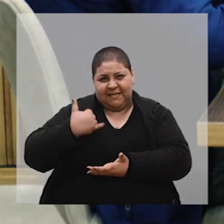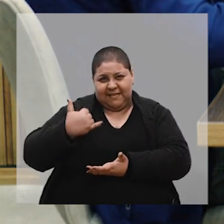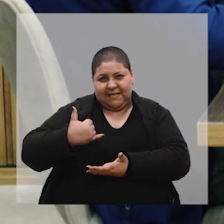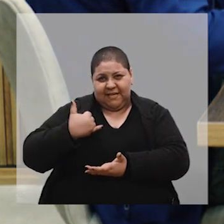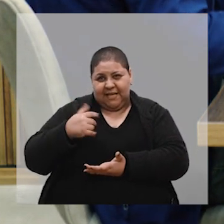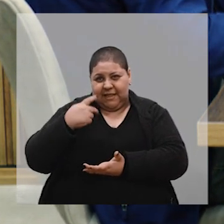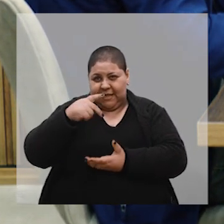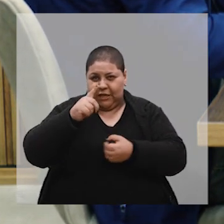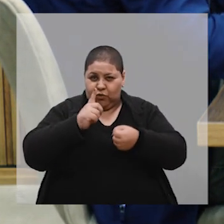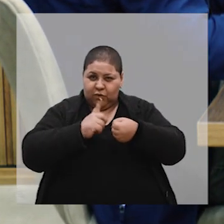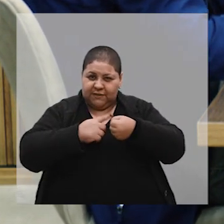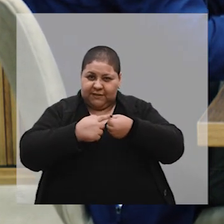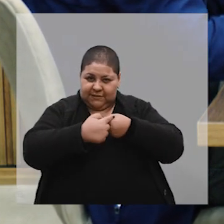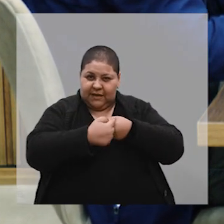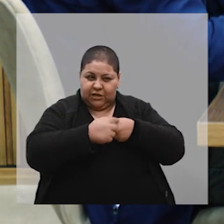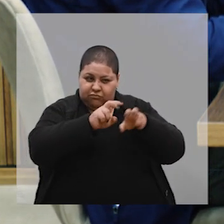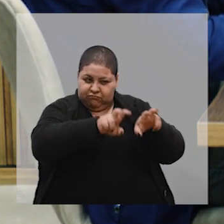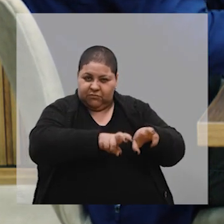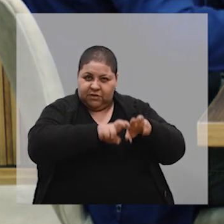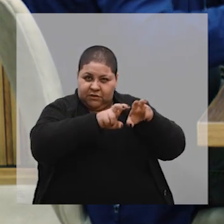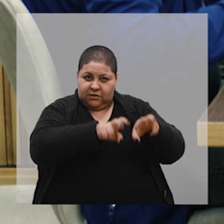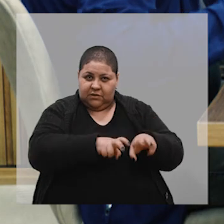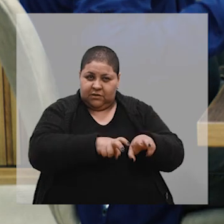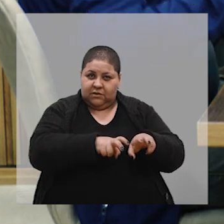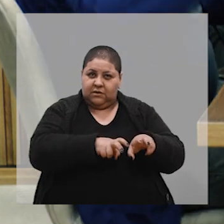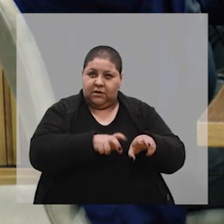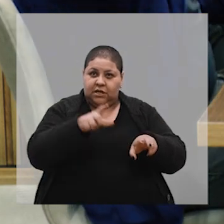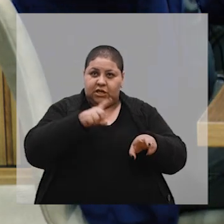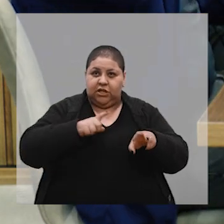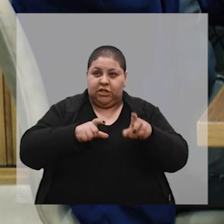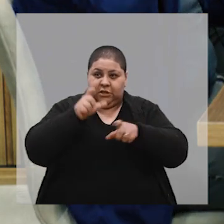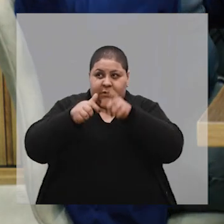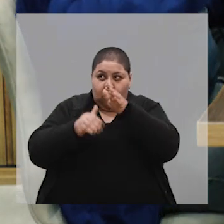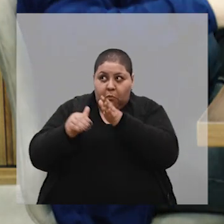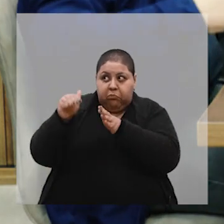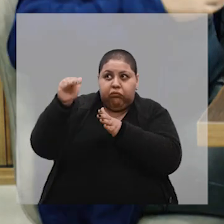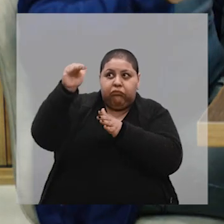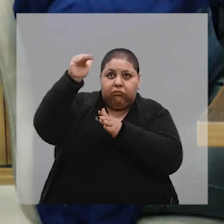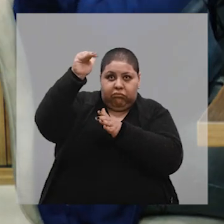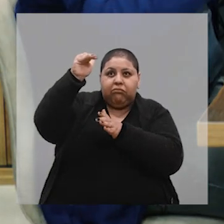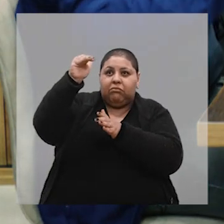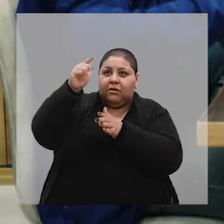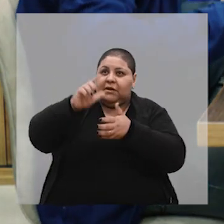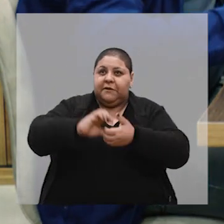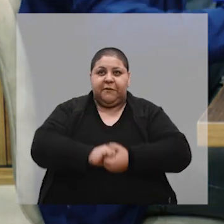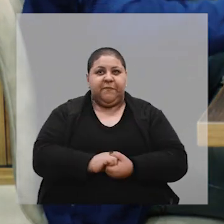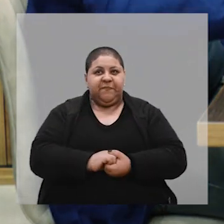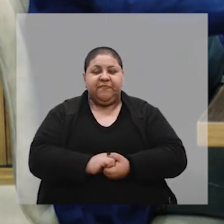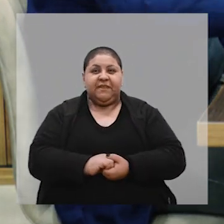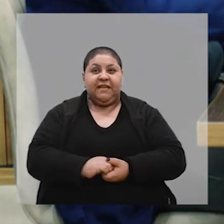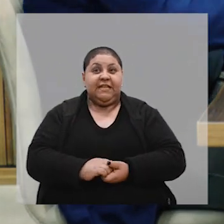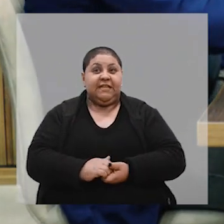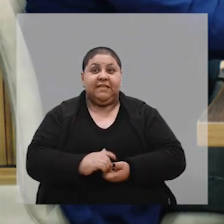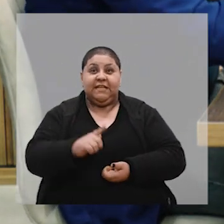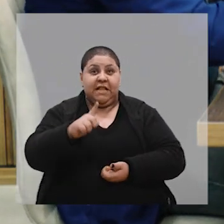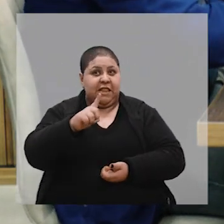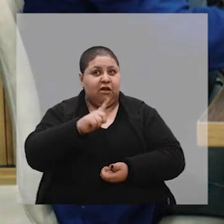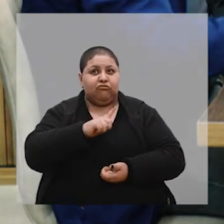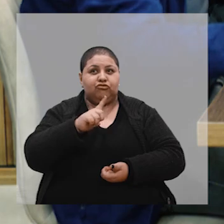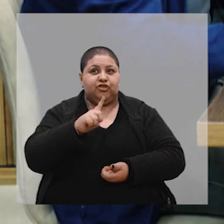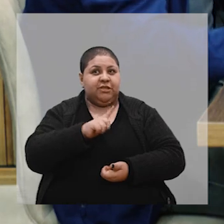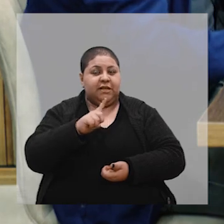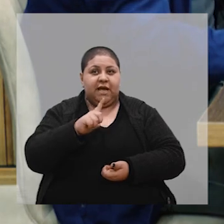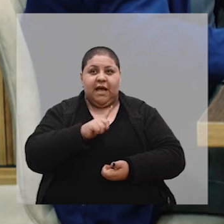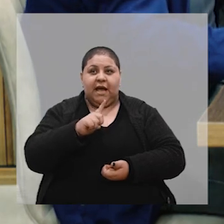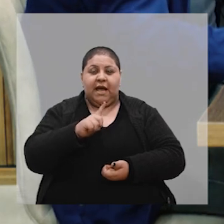lá na tua cidade, na pequena cidade, no futsal, mas daí tu encarava os marmanjão de altura maior. Ali não tinha